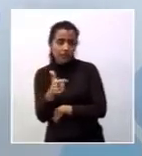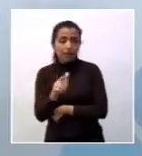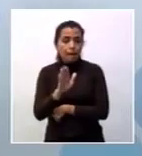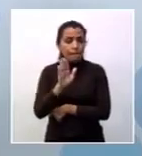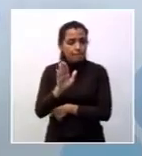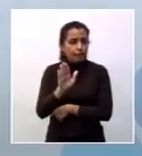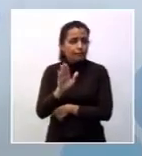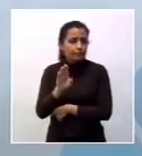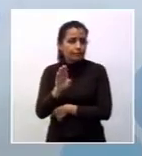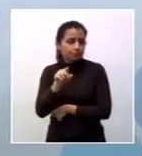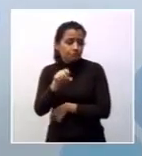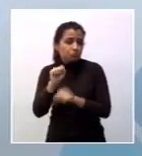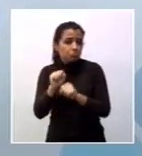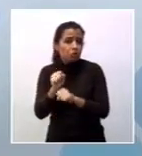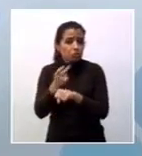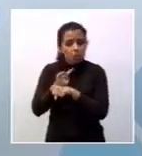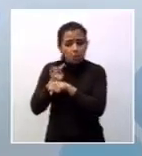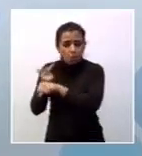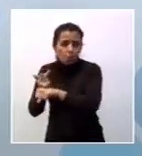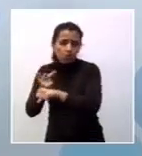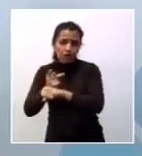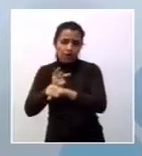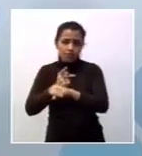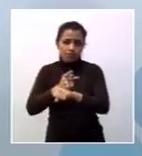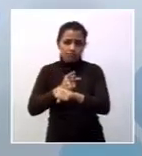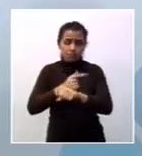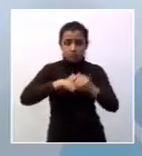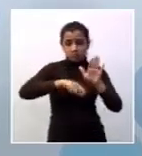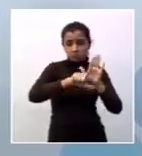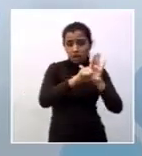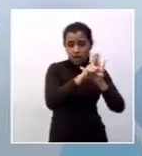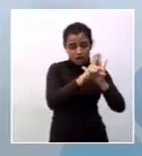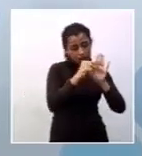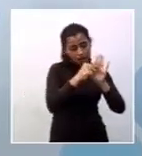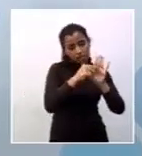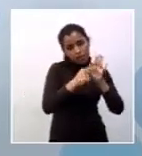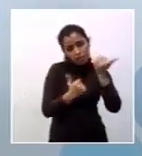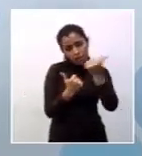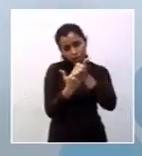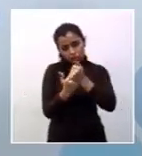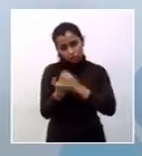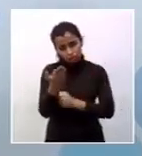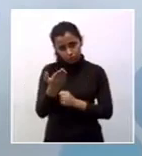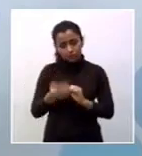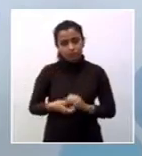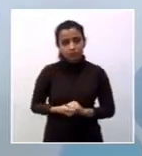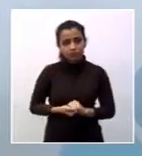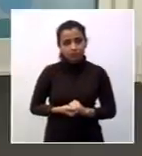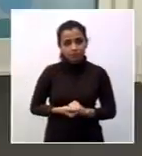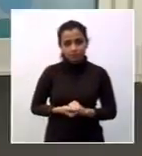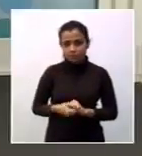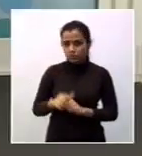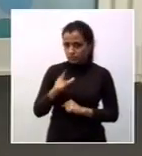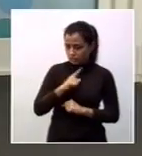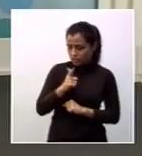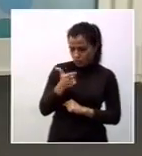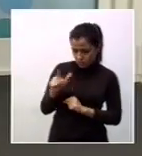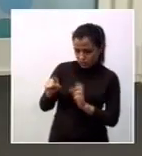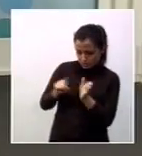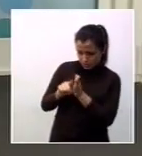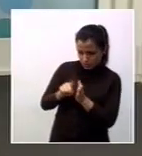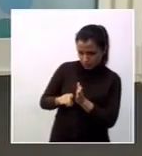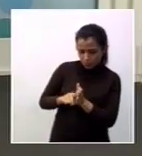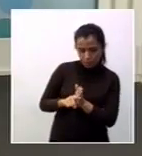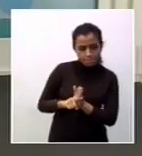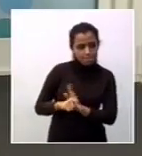você pode sempre recorrer à lei, que ela está ali para te proteger, justamente para isso, tá? A gente tem mais algumas perguntas? Tem